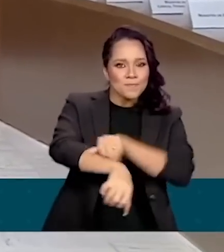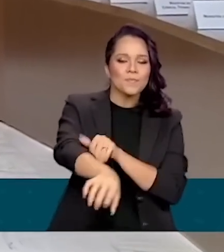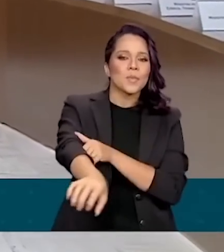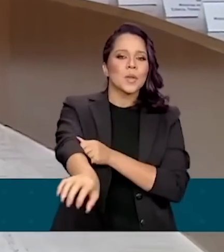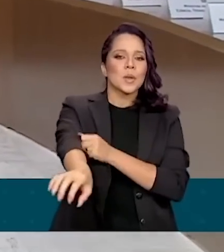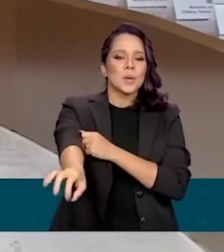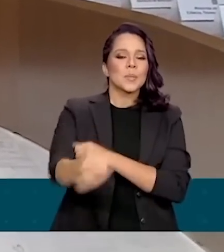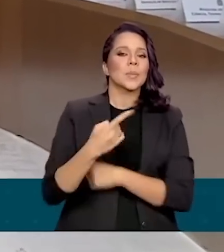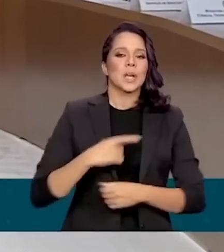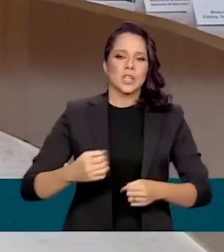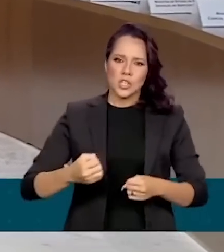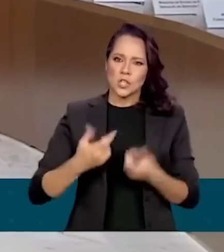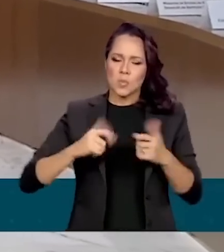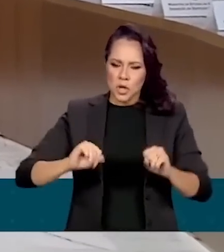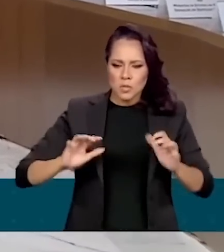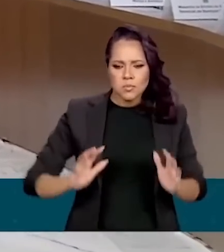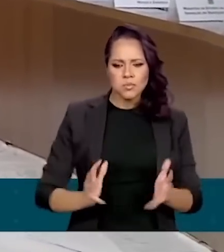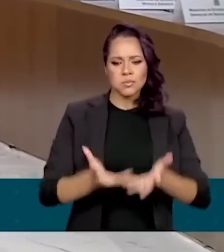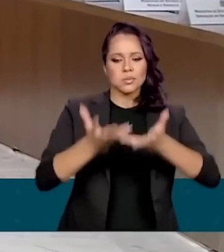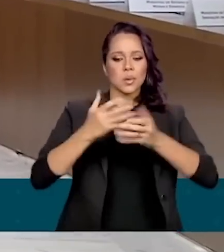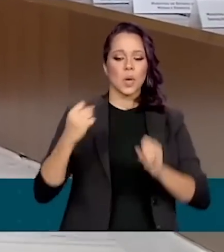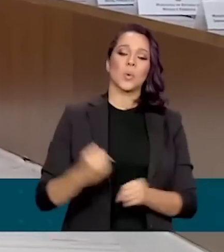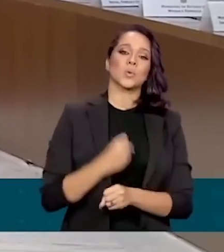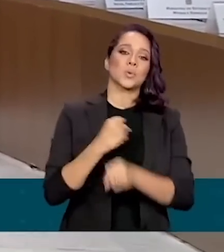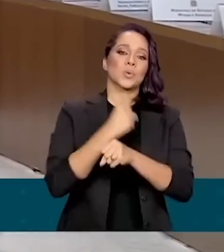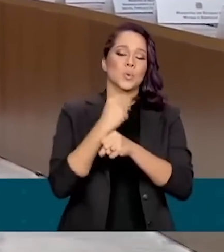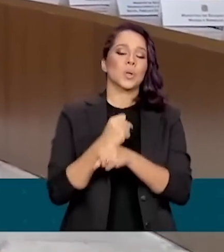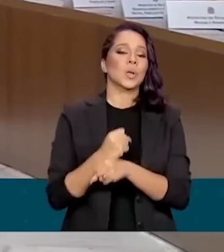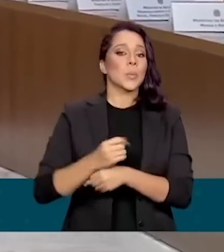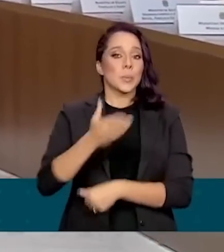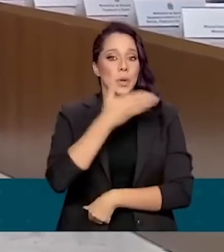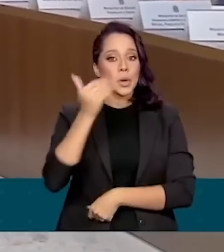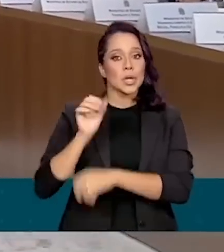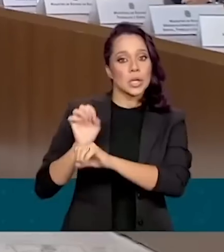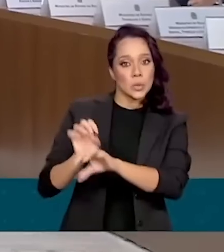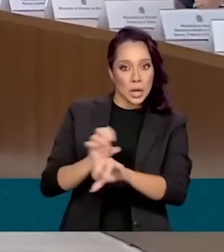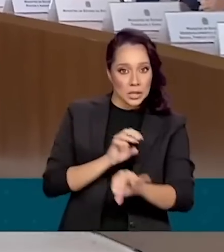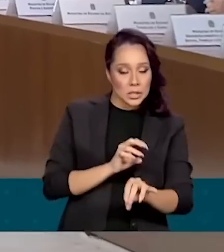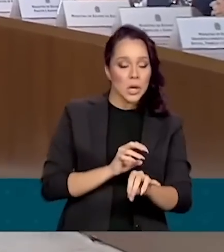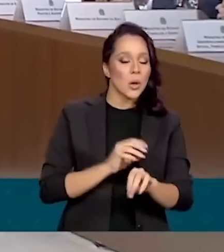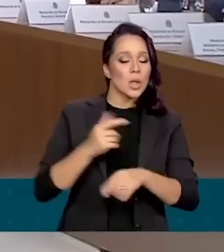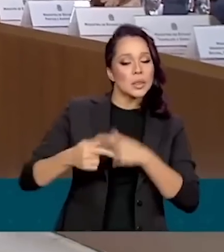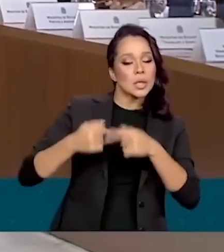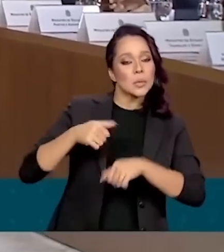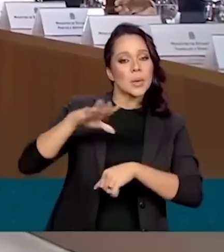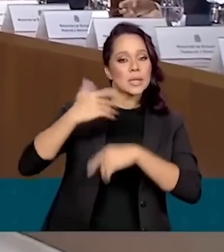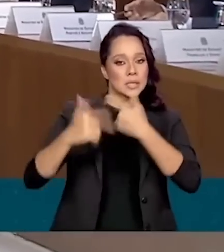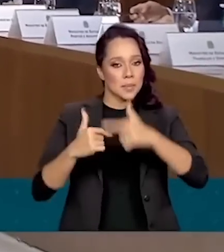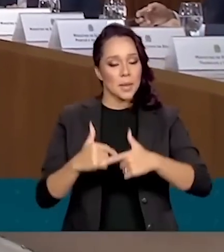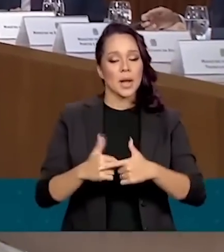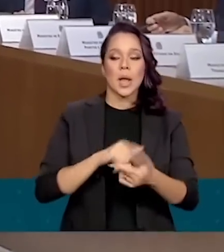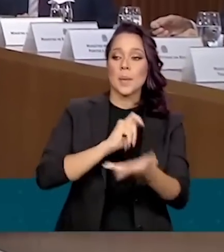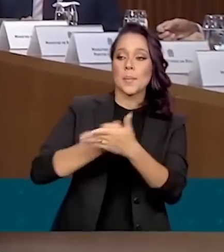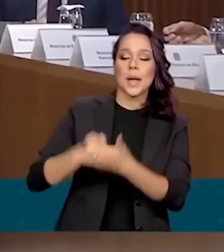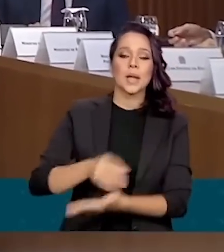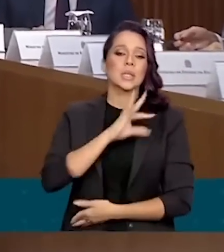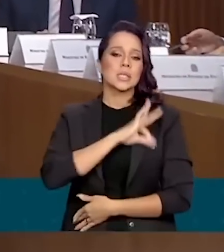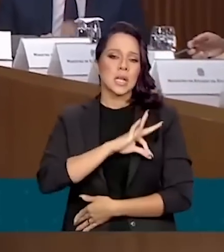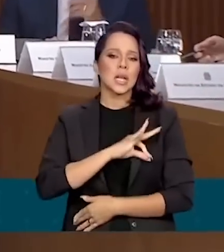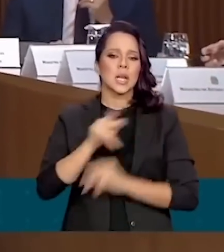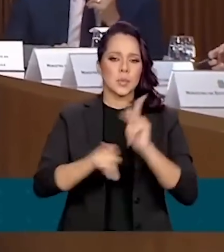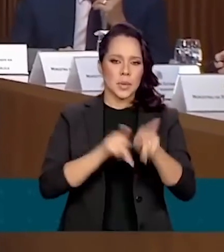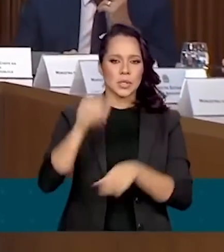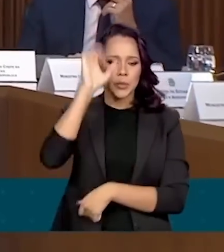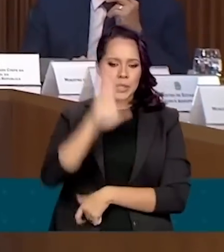para que a gente possa produzir e reconstruir, melhorando a educação, gerando emprego e pagando os salários que o